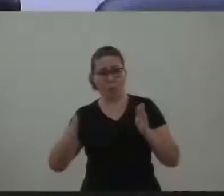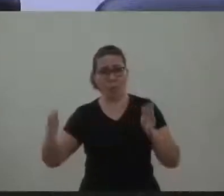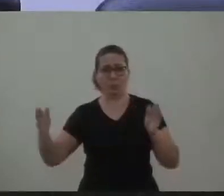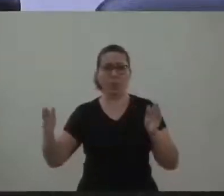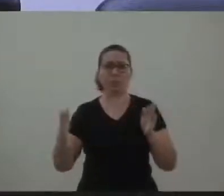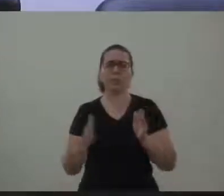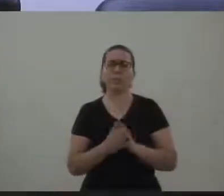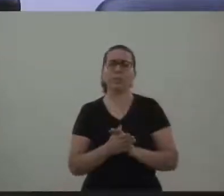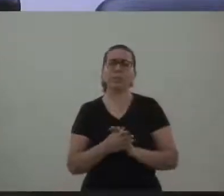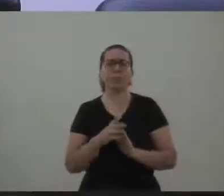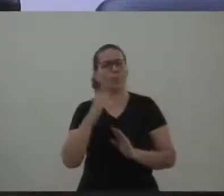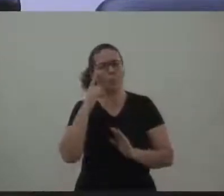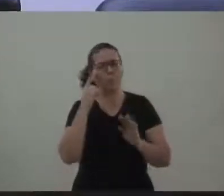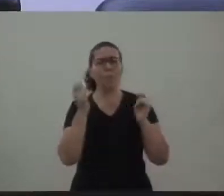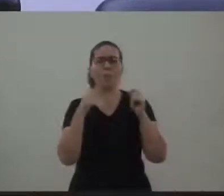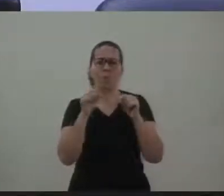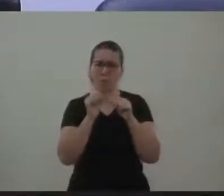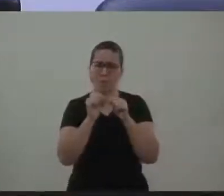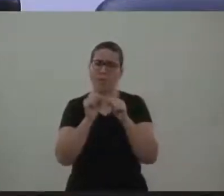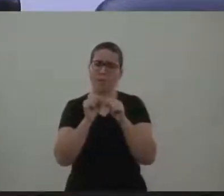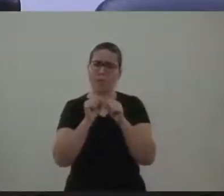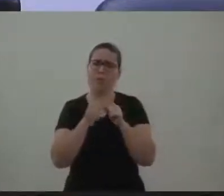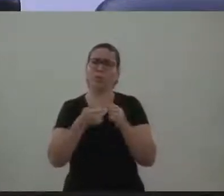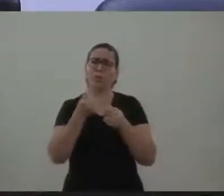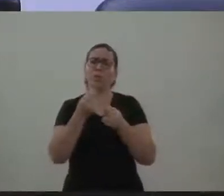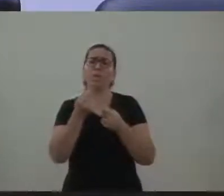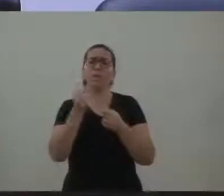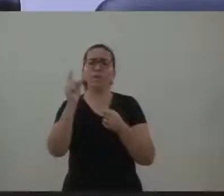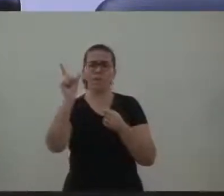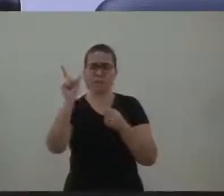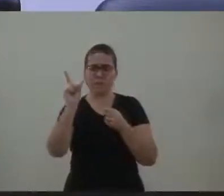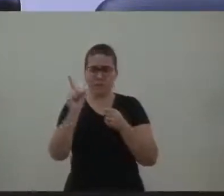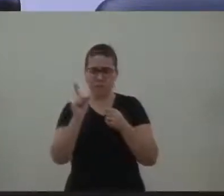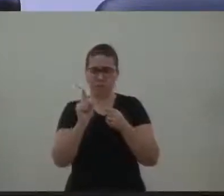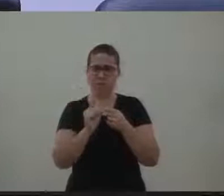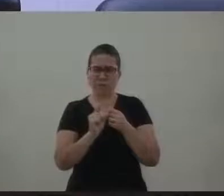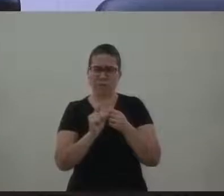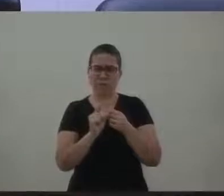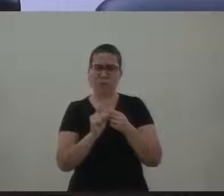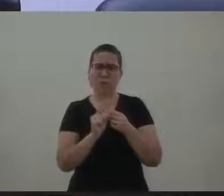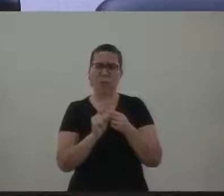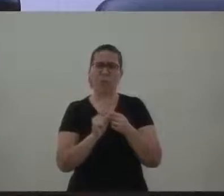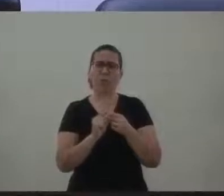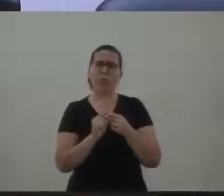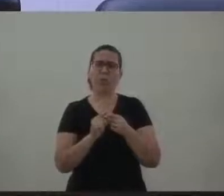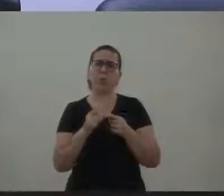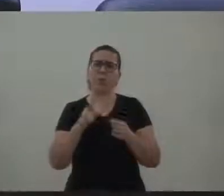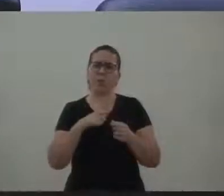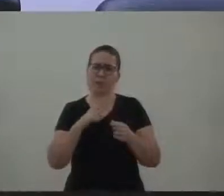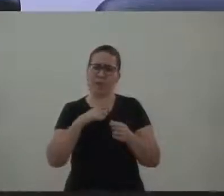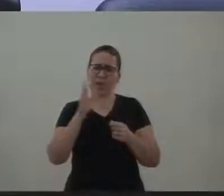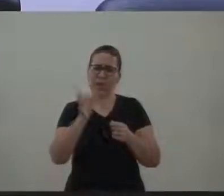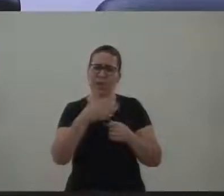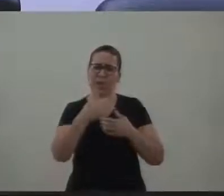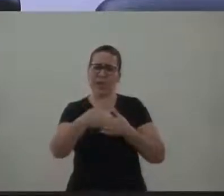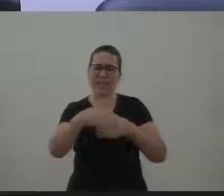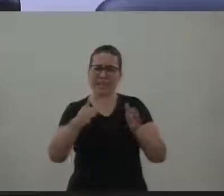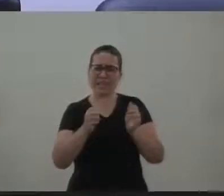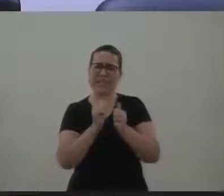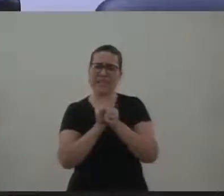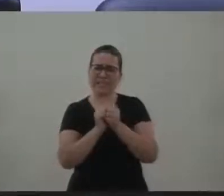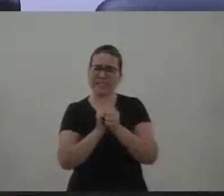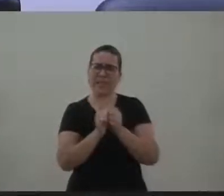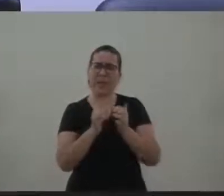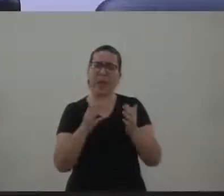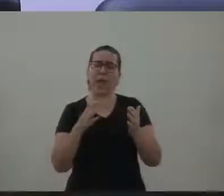Por que não fazer a diminuição desses valores que estão aportando na questão das cestas básicas?